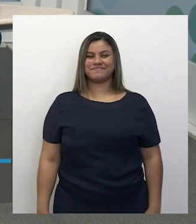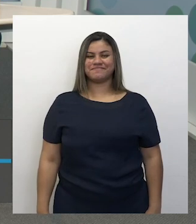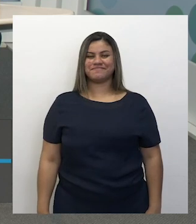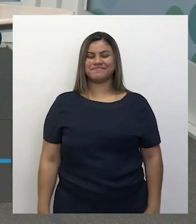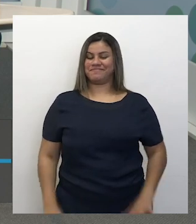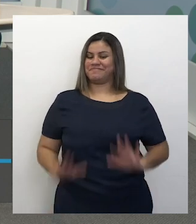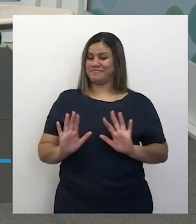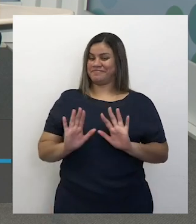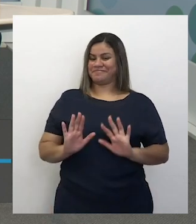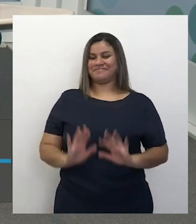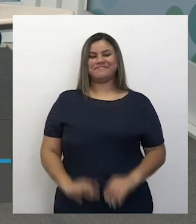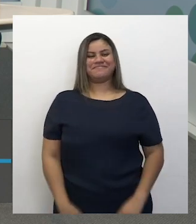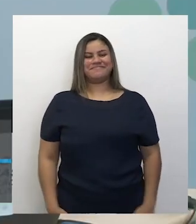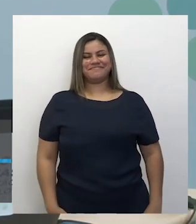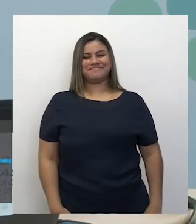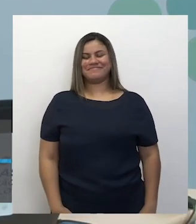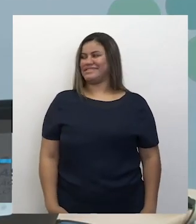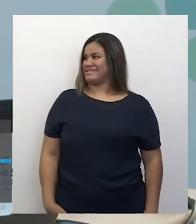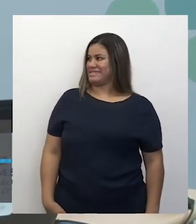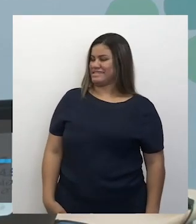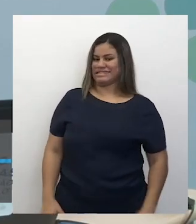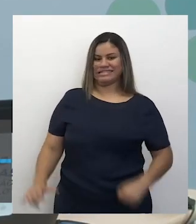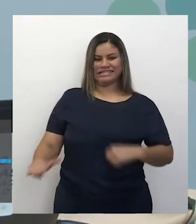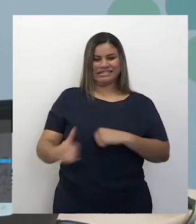Peraí. Pegadinha.